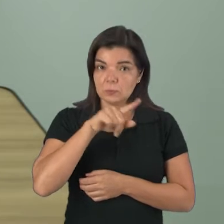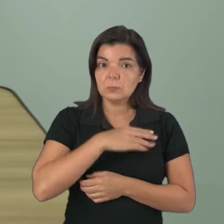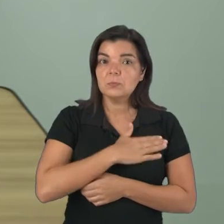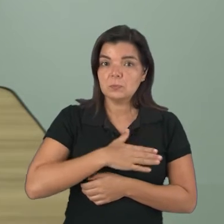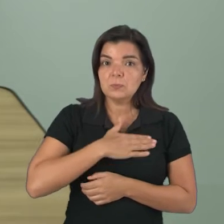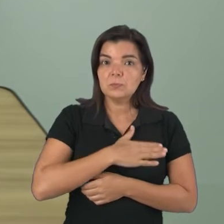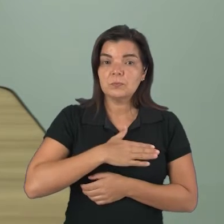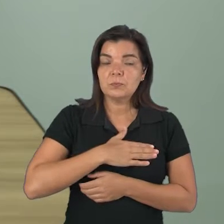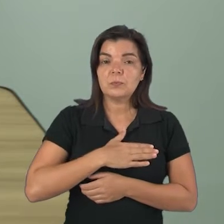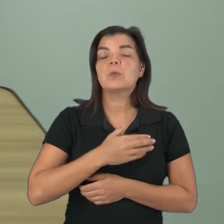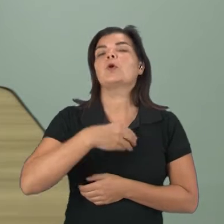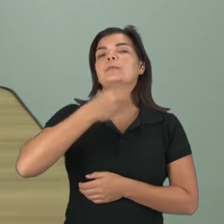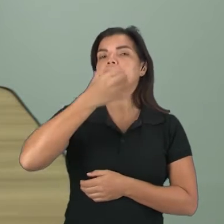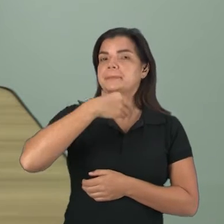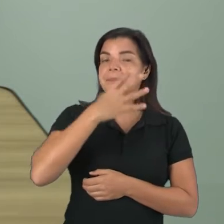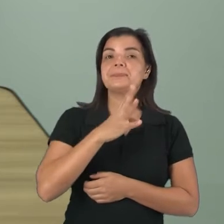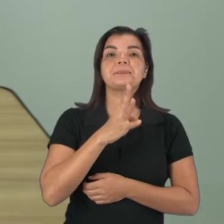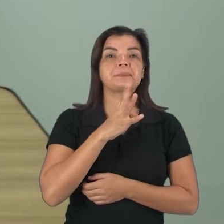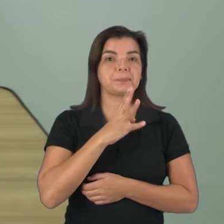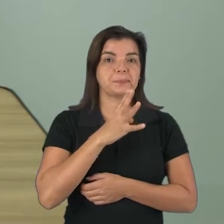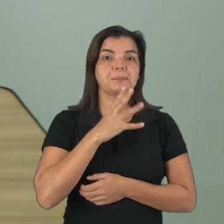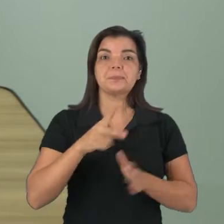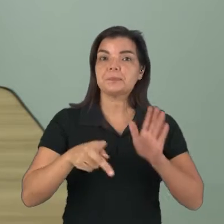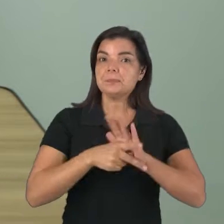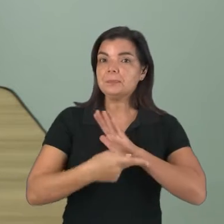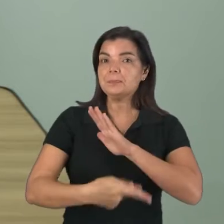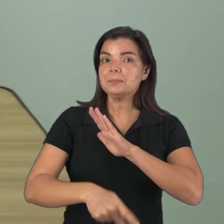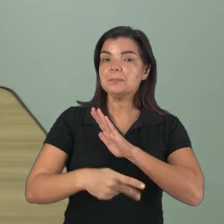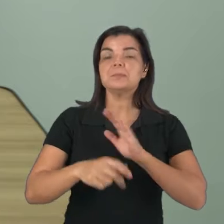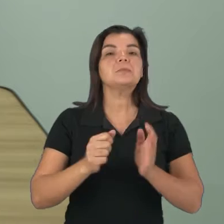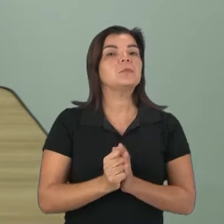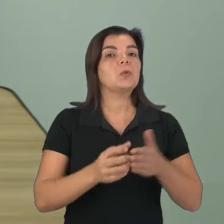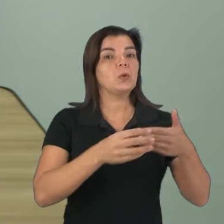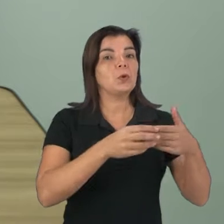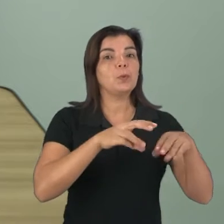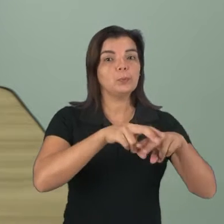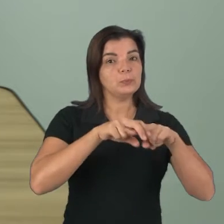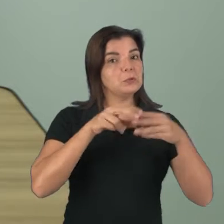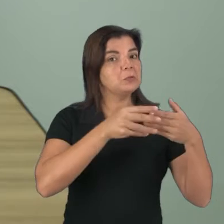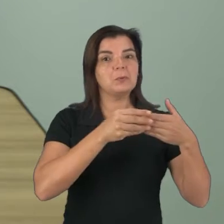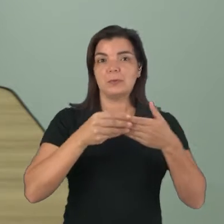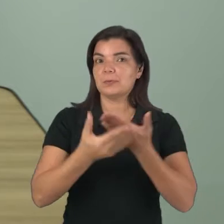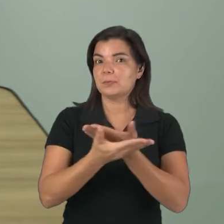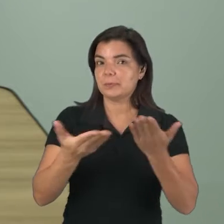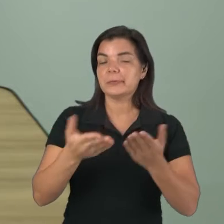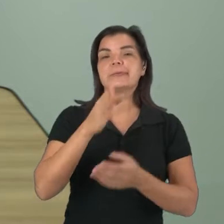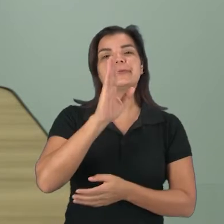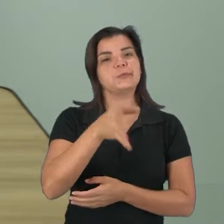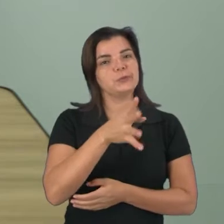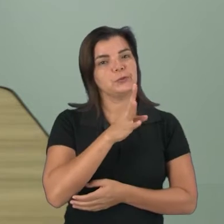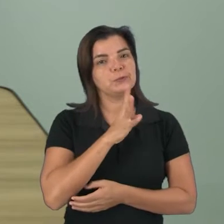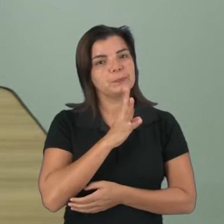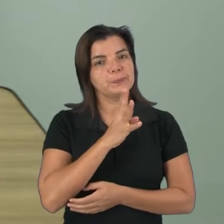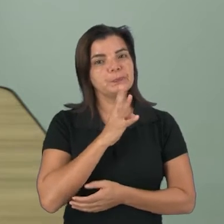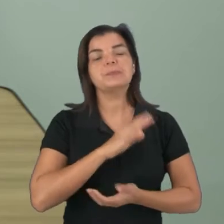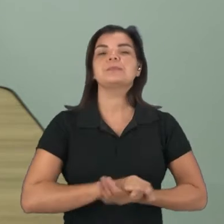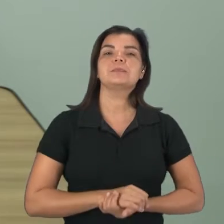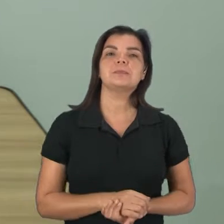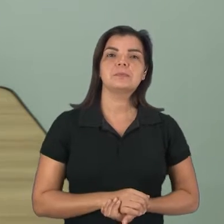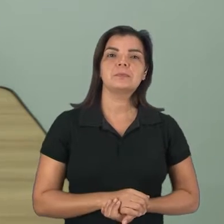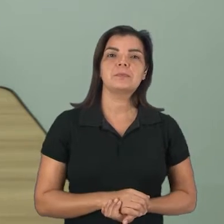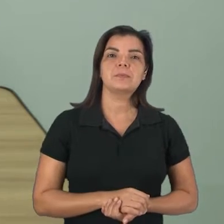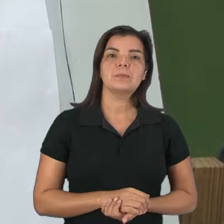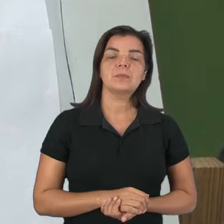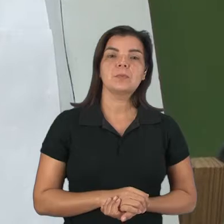Mamão é uma fruta bem conhecida da nossa região por isso que eu nem trouxe aqui para mostrar para vocês porque você já conhecem